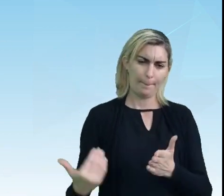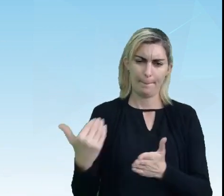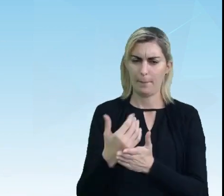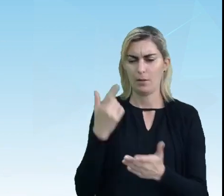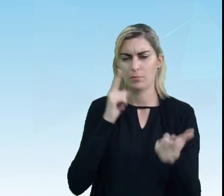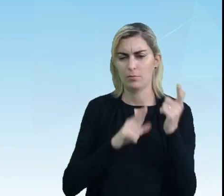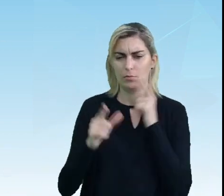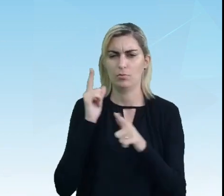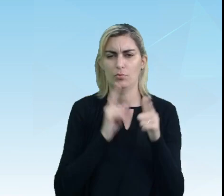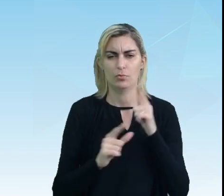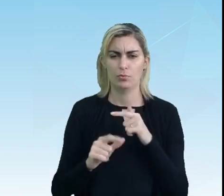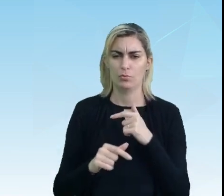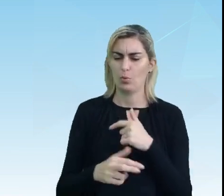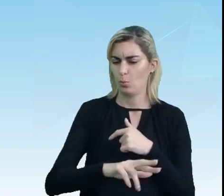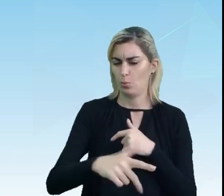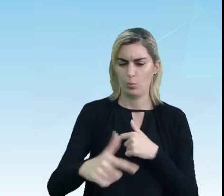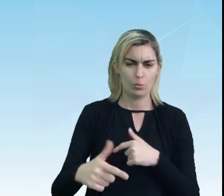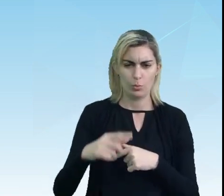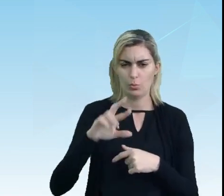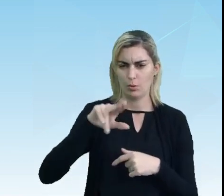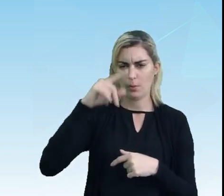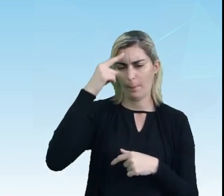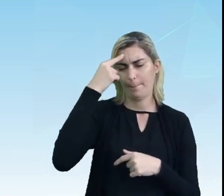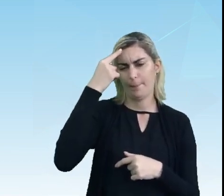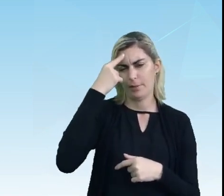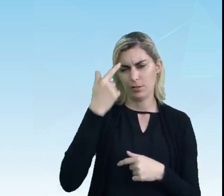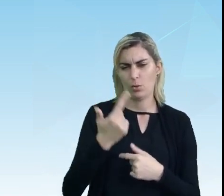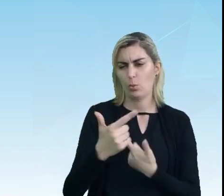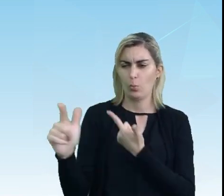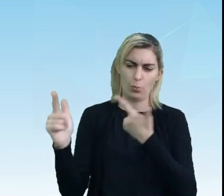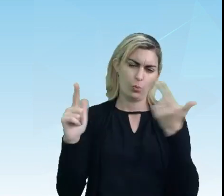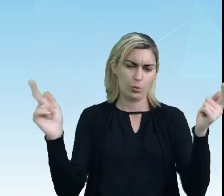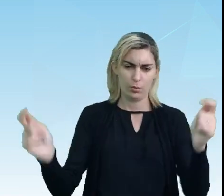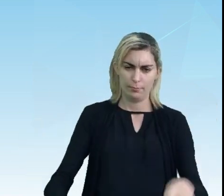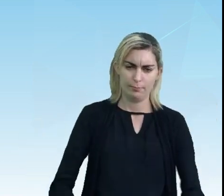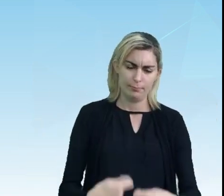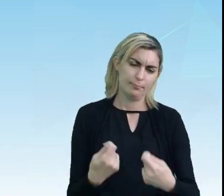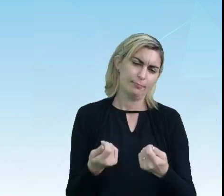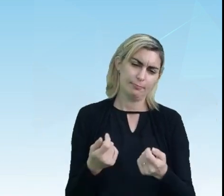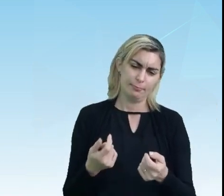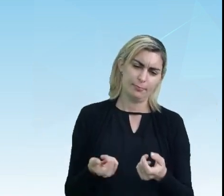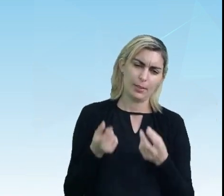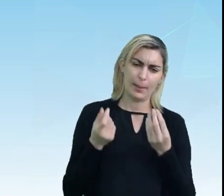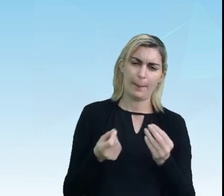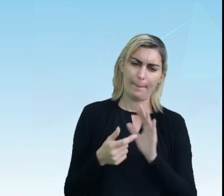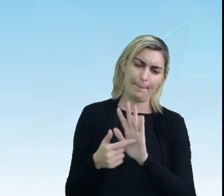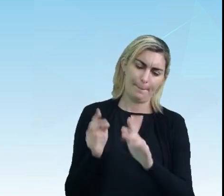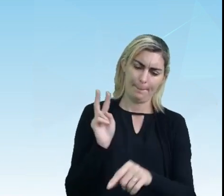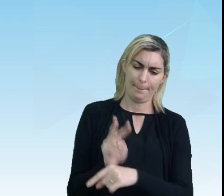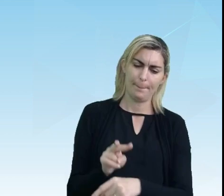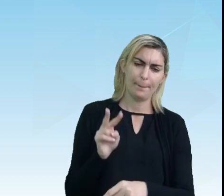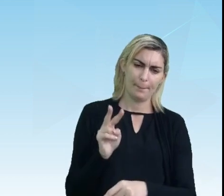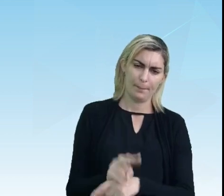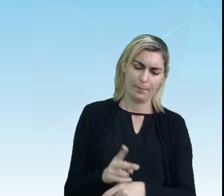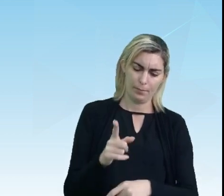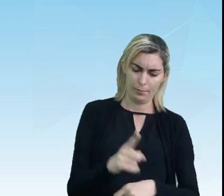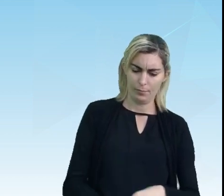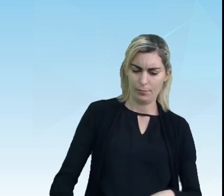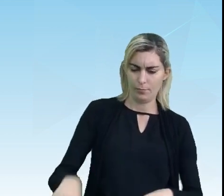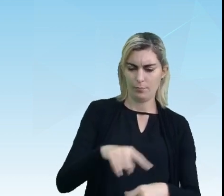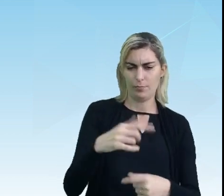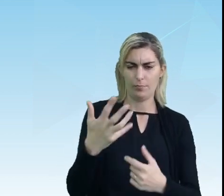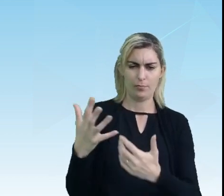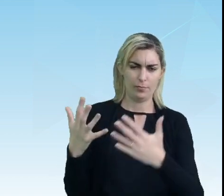lucro e com isso não pensar nas outras possibilidades para a preservação do nosso